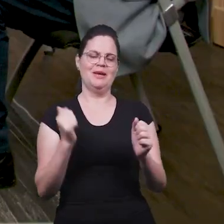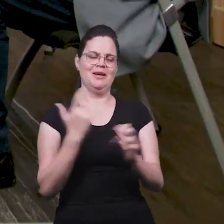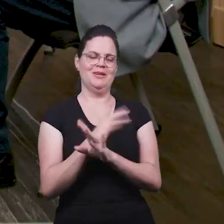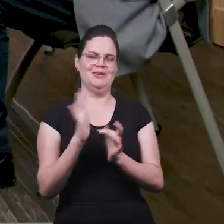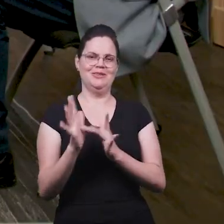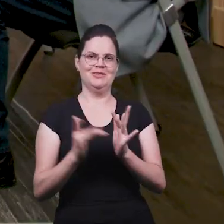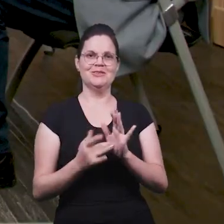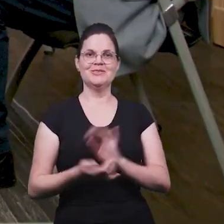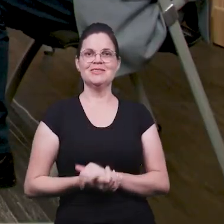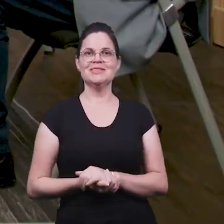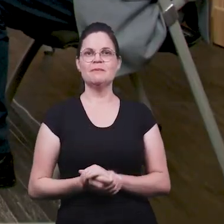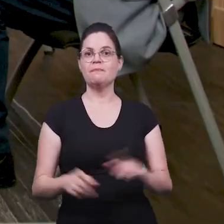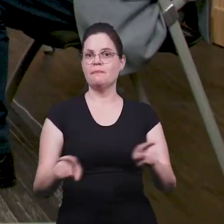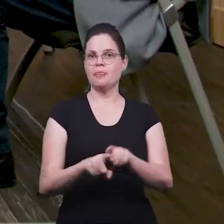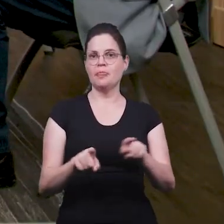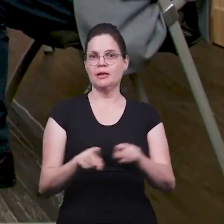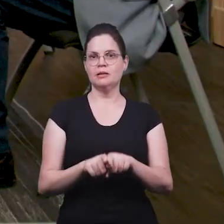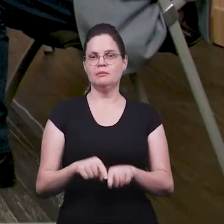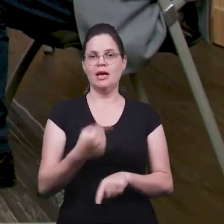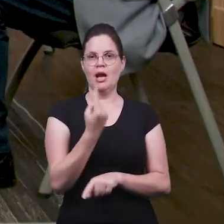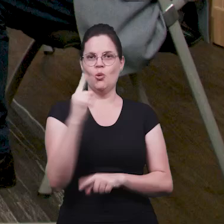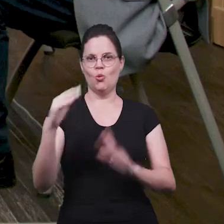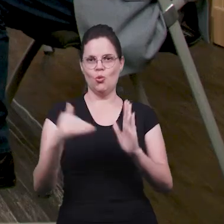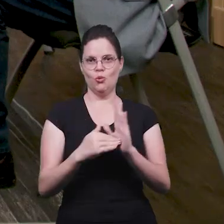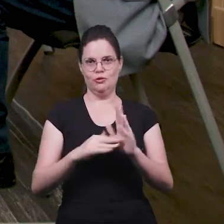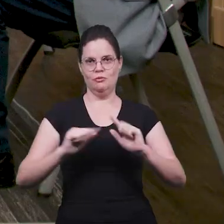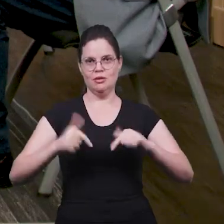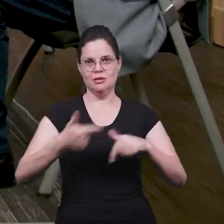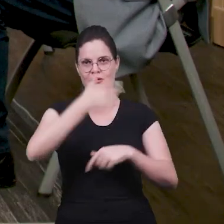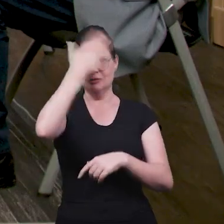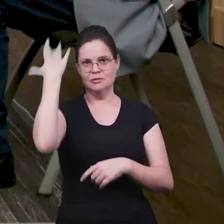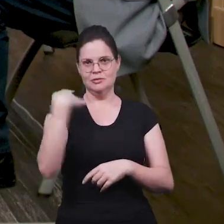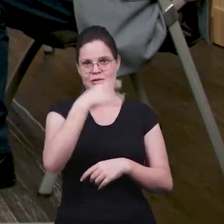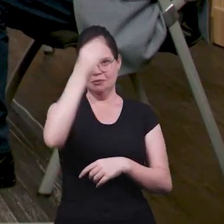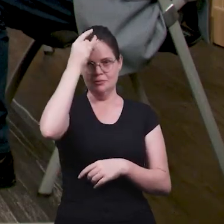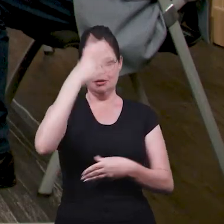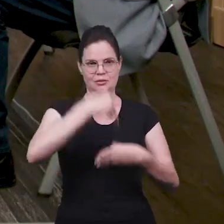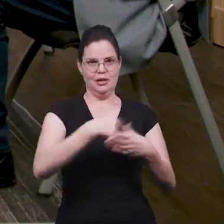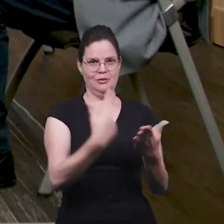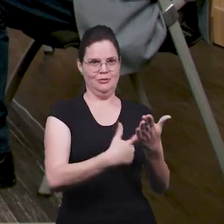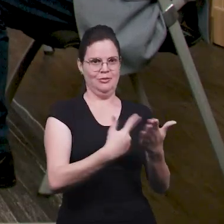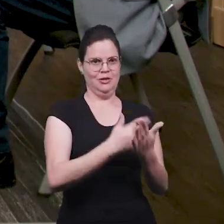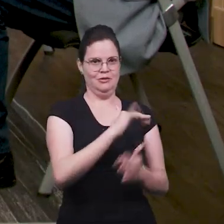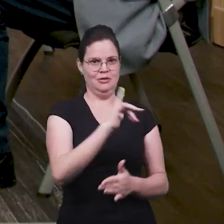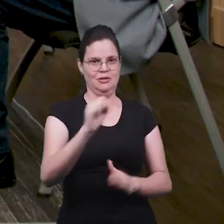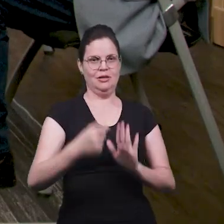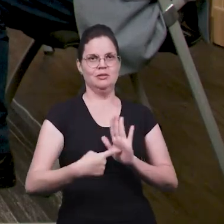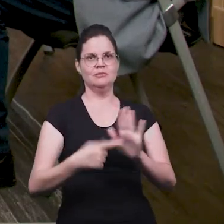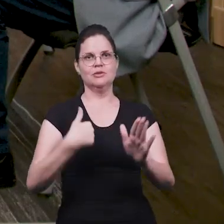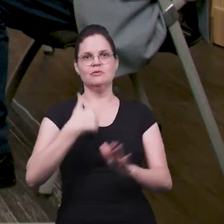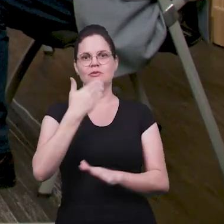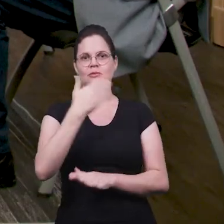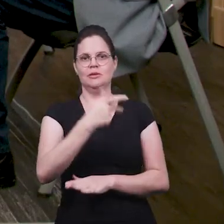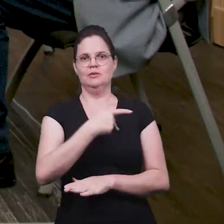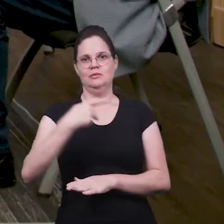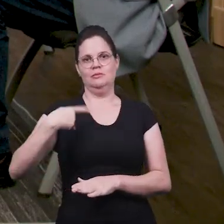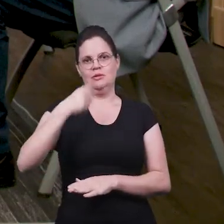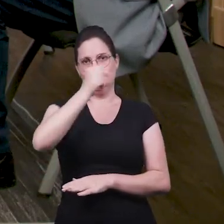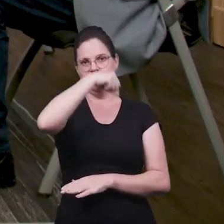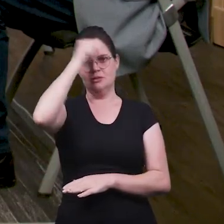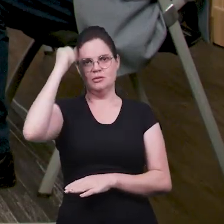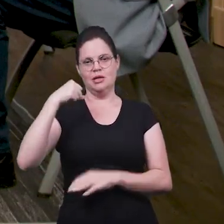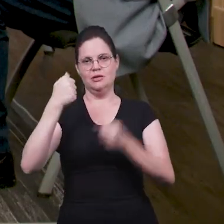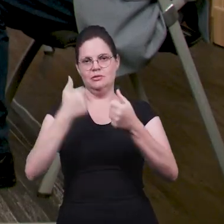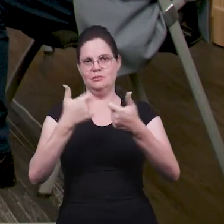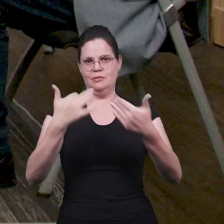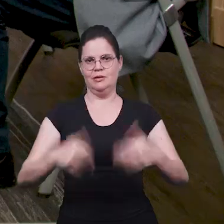Jesus. E aqui a sétima e última operação do Espírito do Senhor, que é descrita pelo profeta Isaías, e aqui eu peço ao pastor Sérgio Souza para